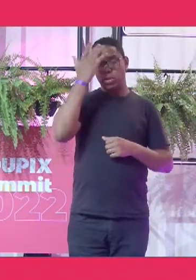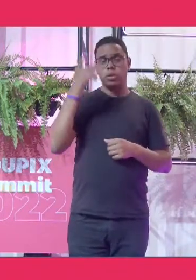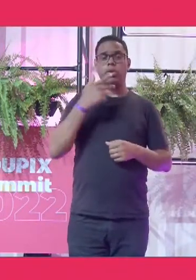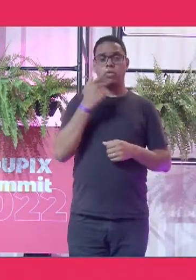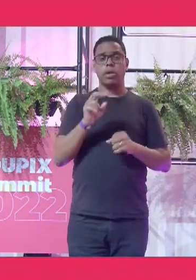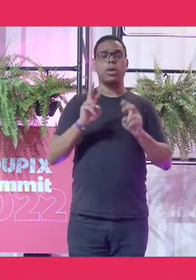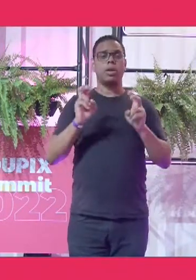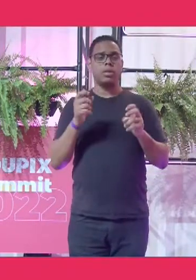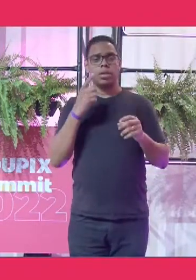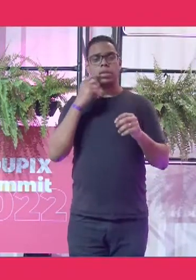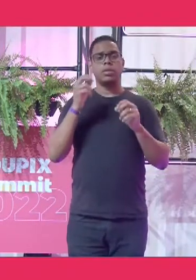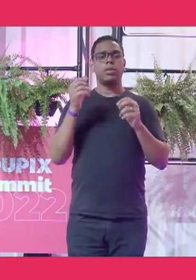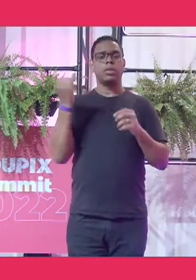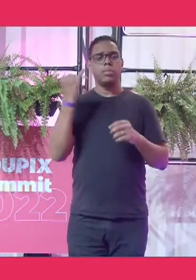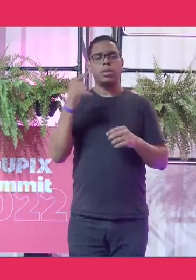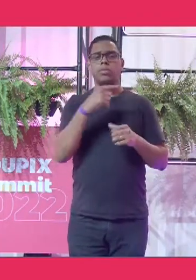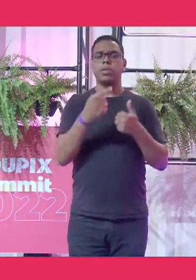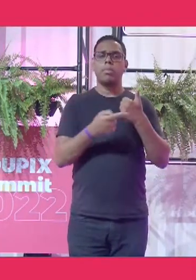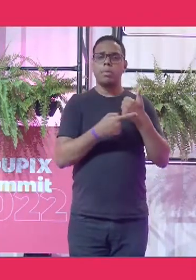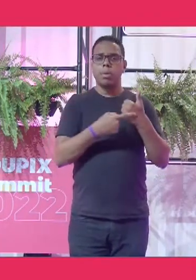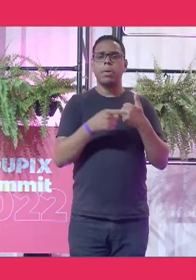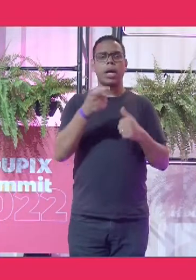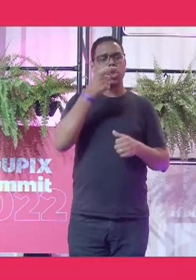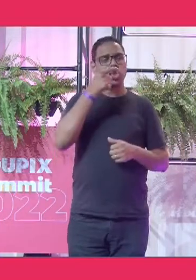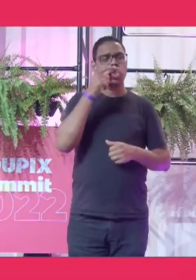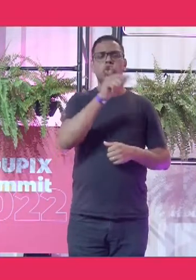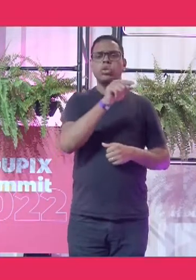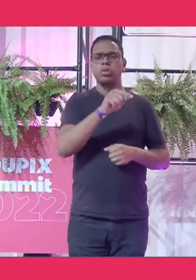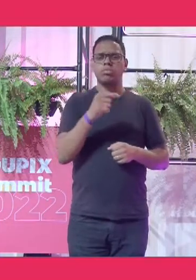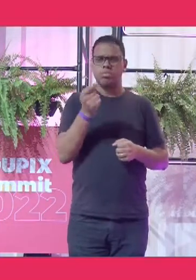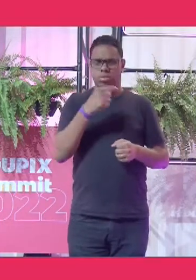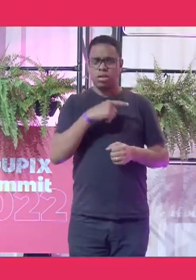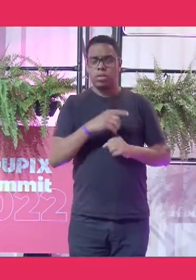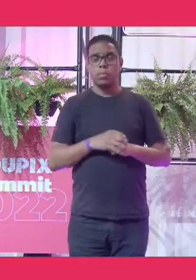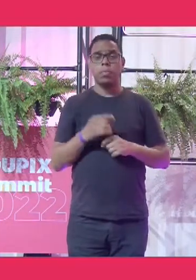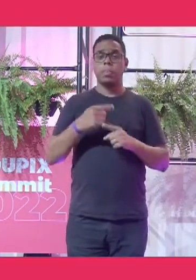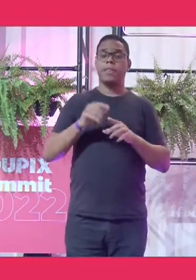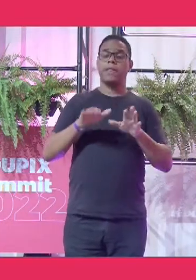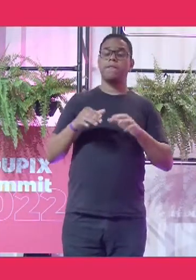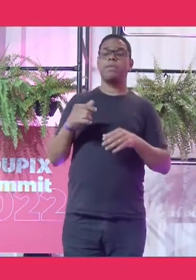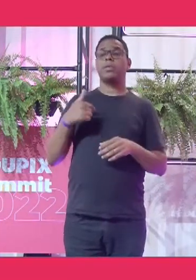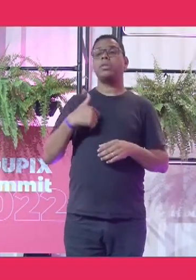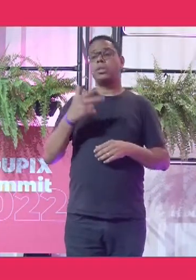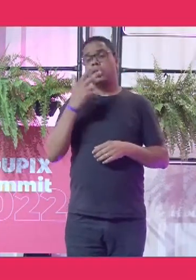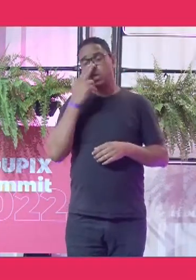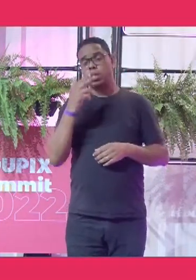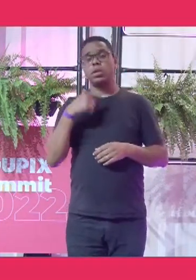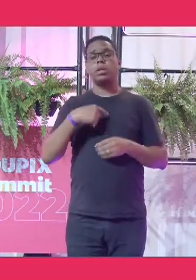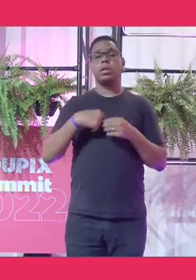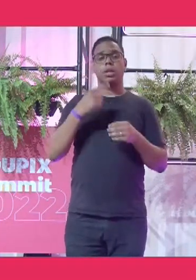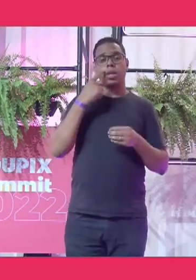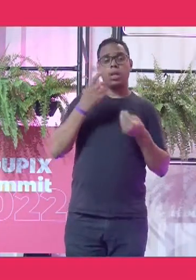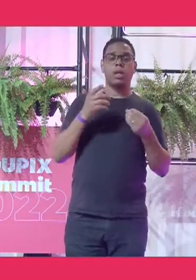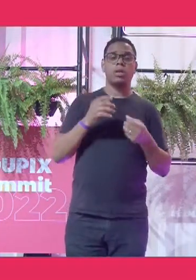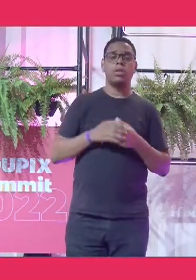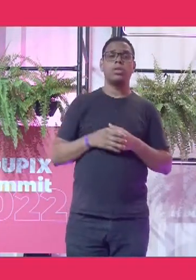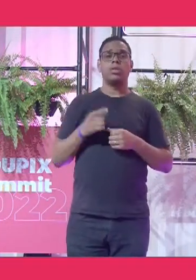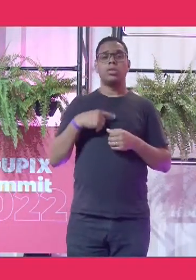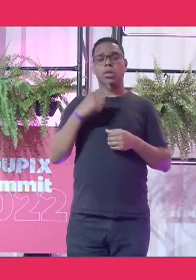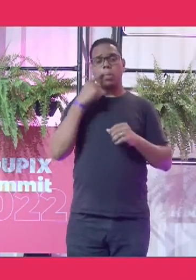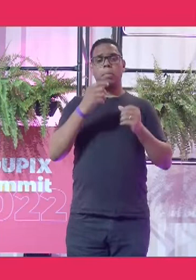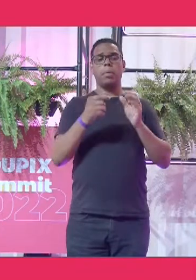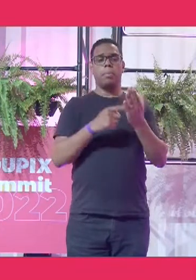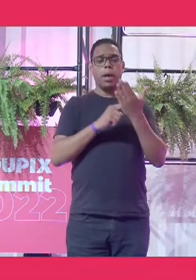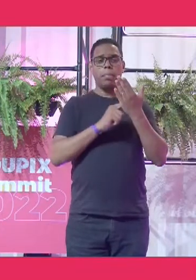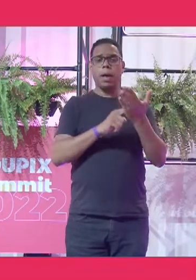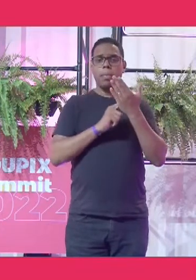falando de pautas importantes você segue e está consumindo esse tipo de conteúdo? Porque também, às vezes, a gente fala, ai, gente, meu algoritmo só me entrega tal coisa.